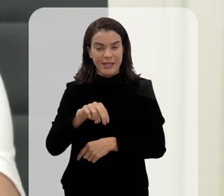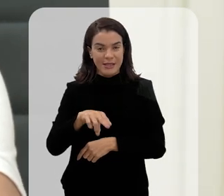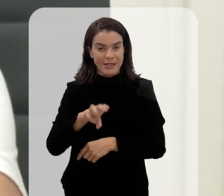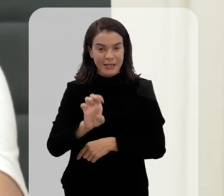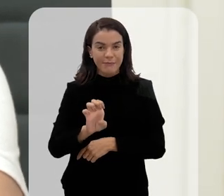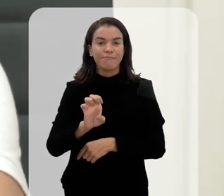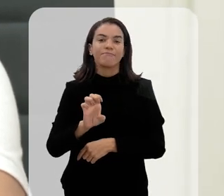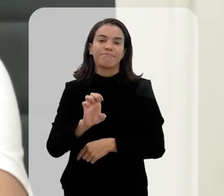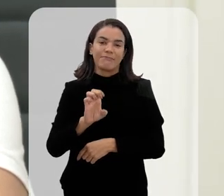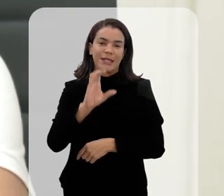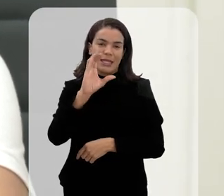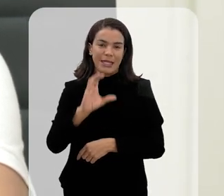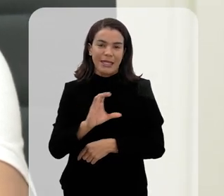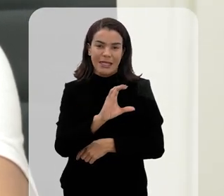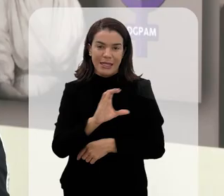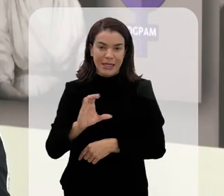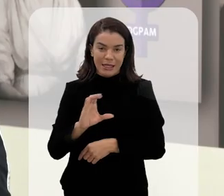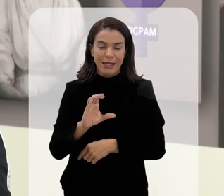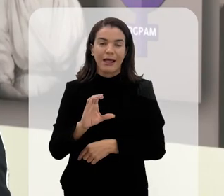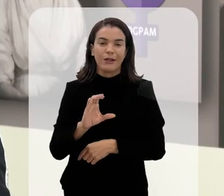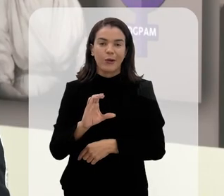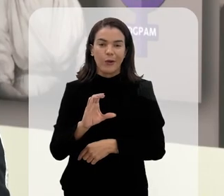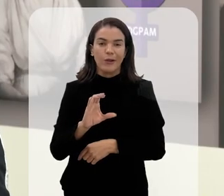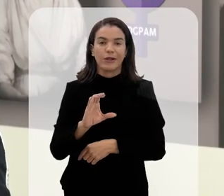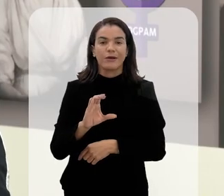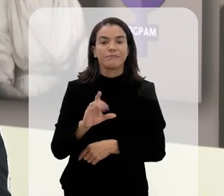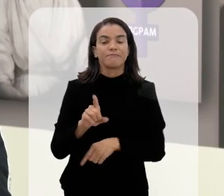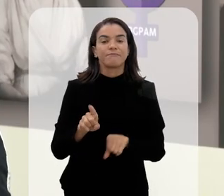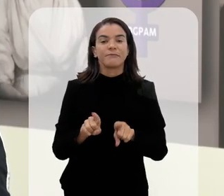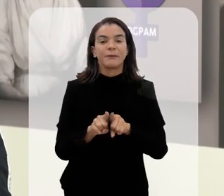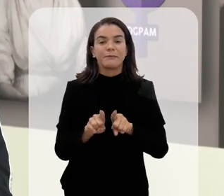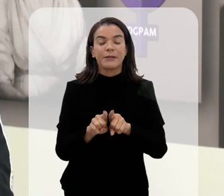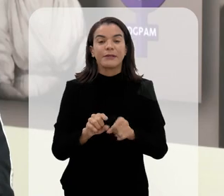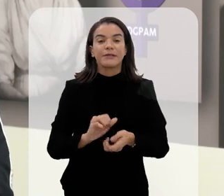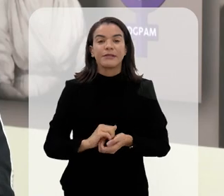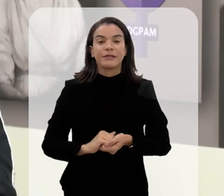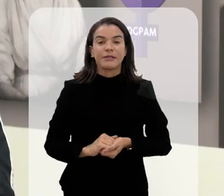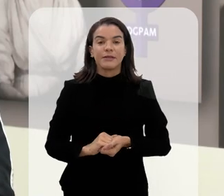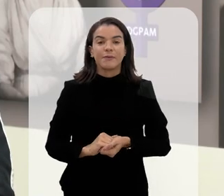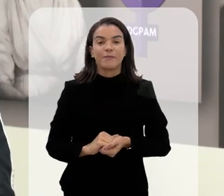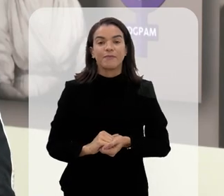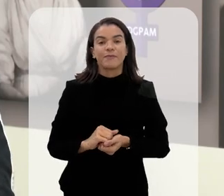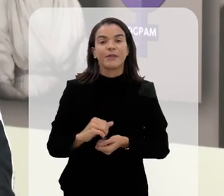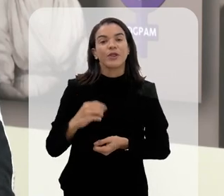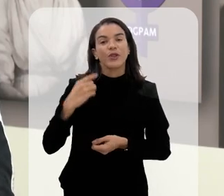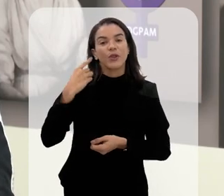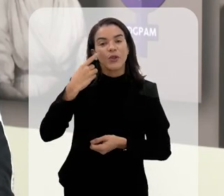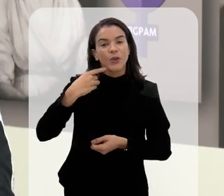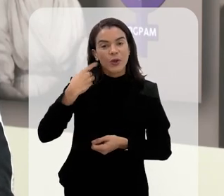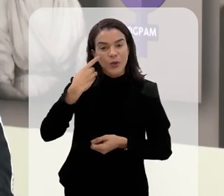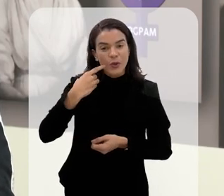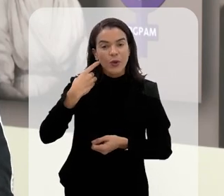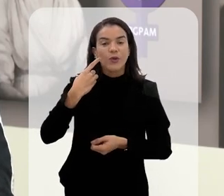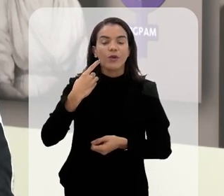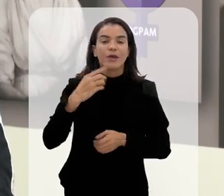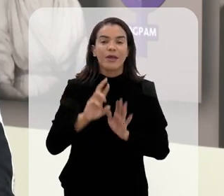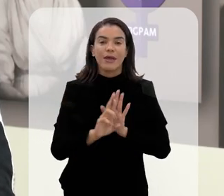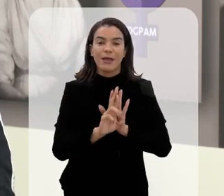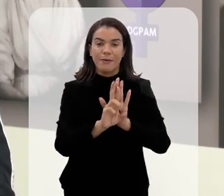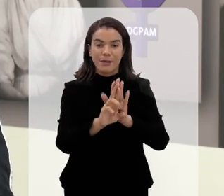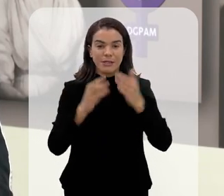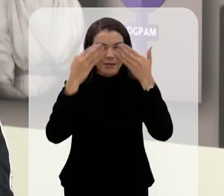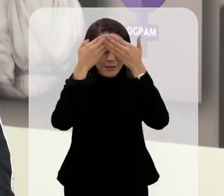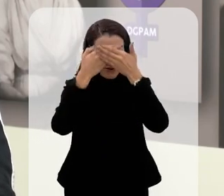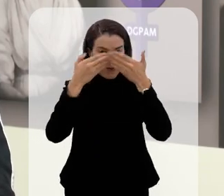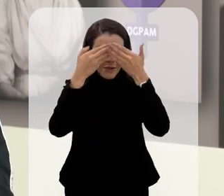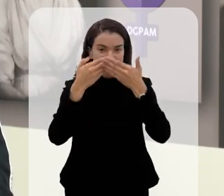católica, mas que também trabalha com esse veio, e com a doutora Mônica Sá, que é uma representante